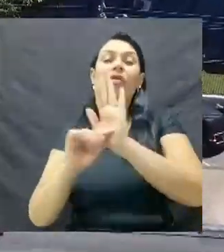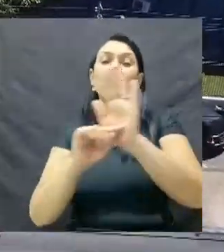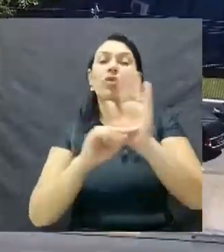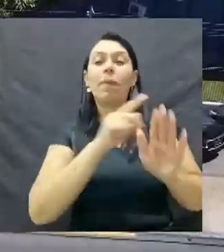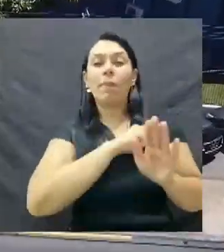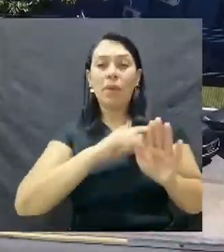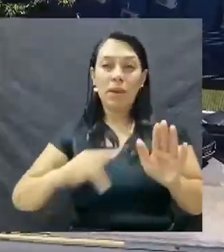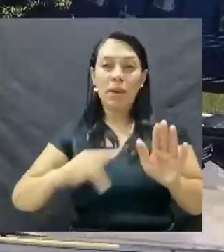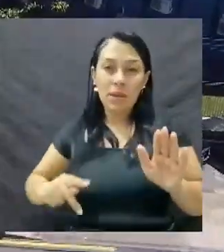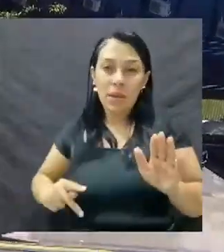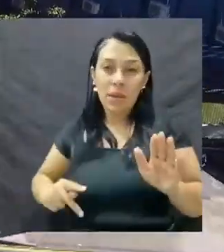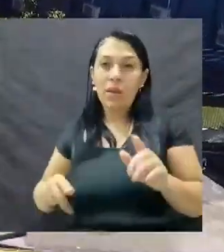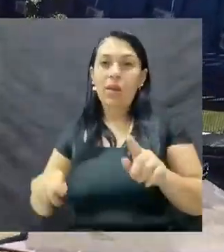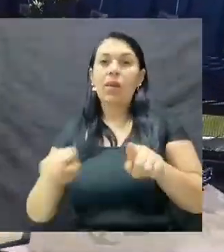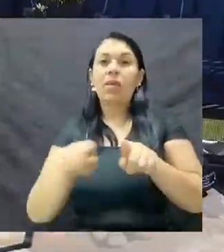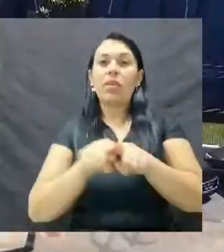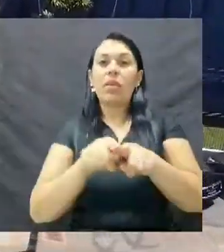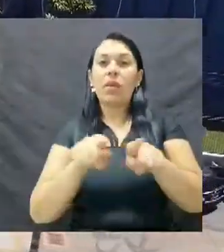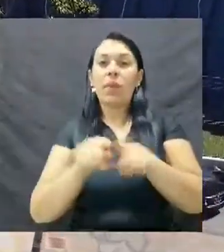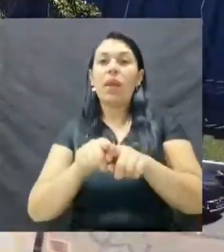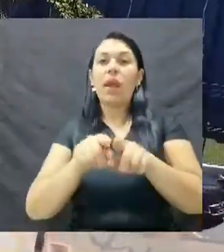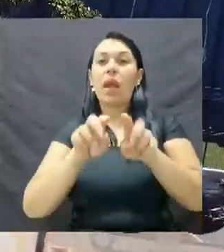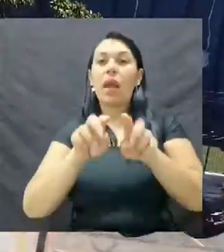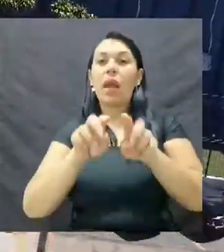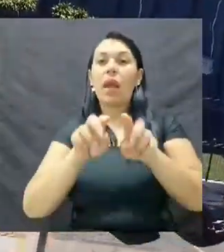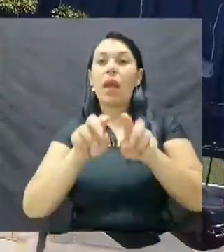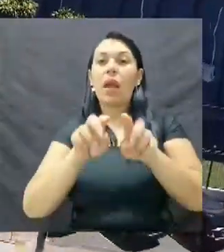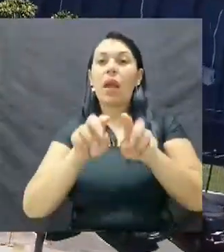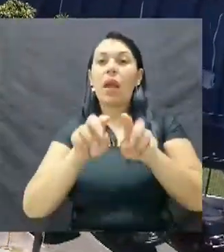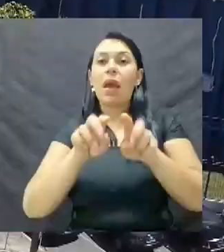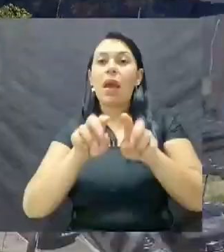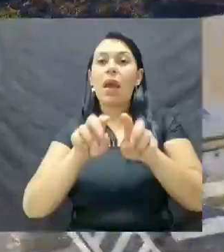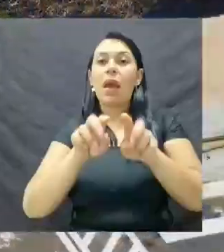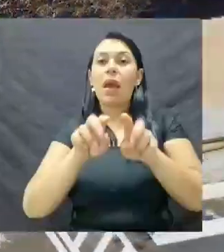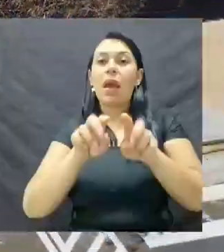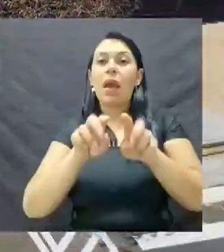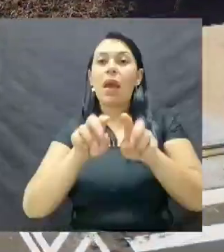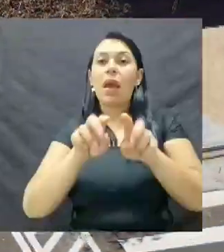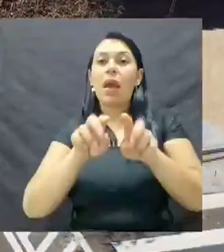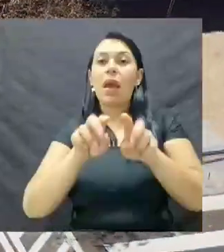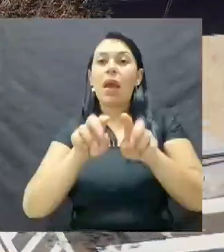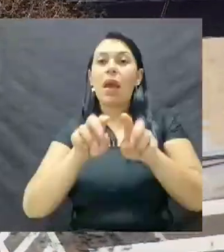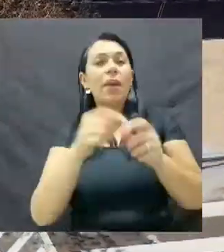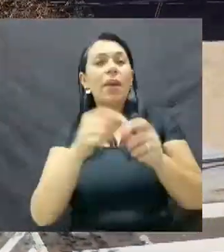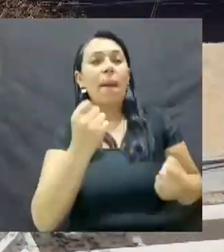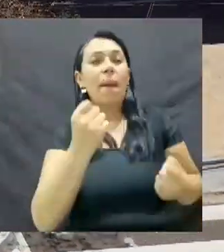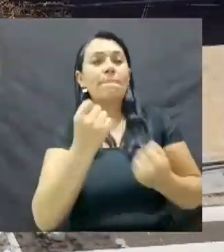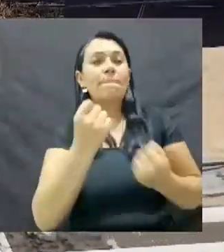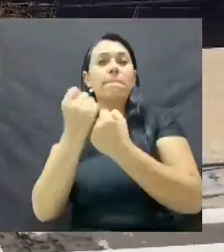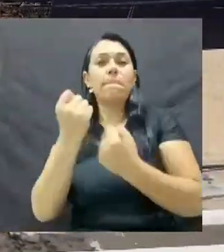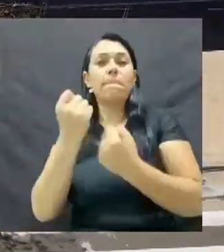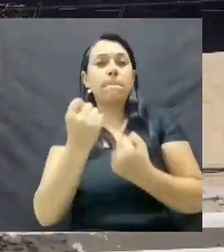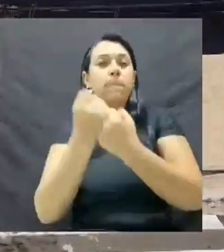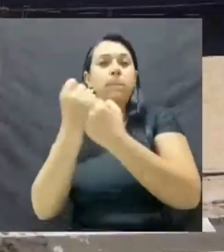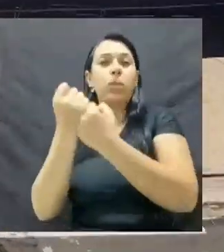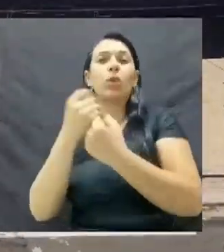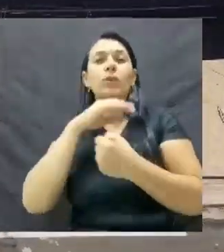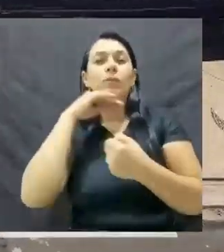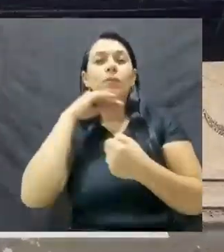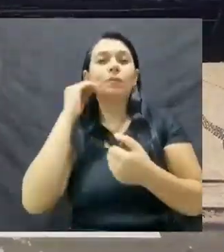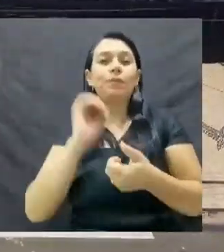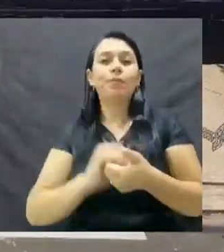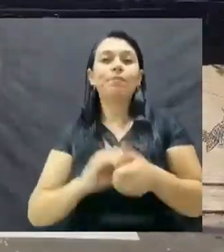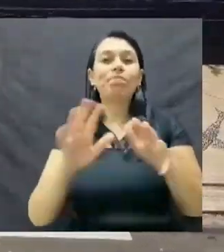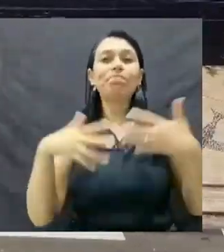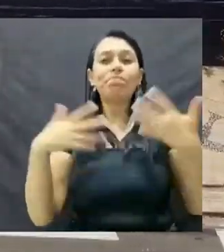mesa diretora, dando até um apoio ali, sabe, dentro, quando chamado, tudo, para a própria